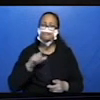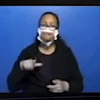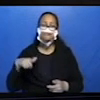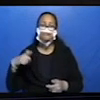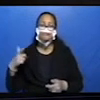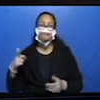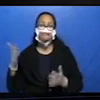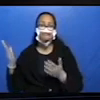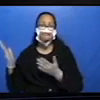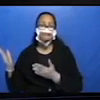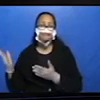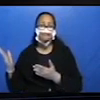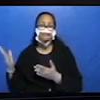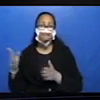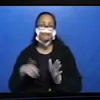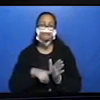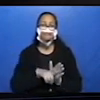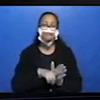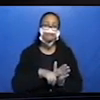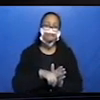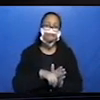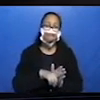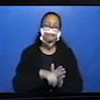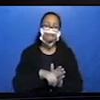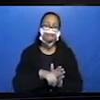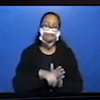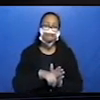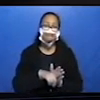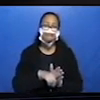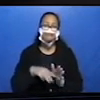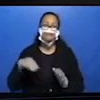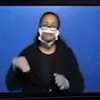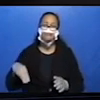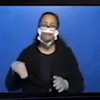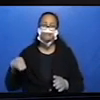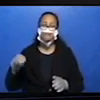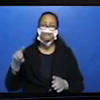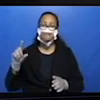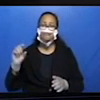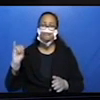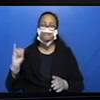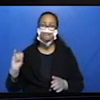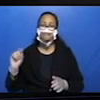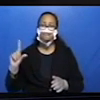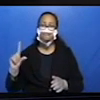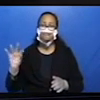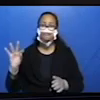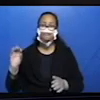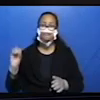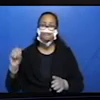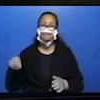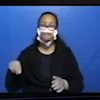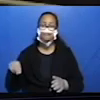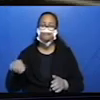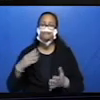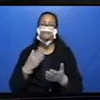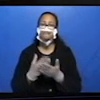outro pesquisador, o Milton Santos, que trabalhava, ele era geógrafo, ele estudava os